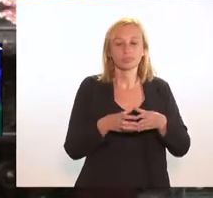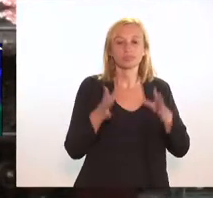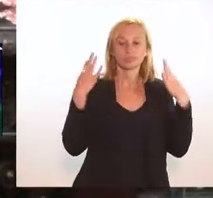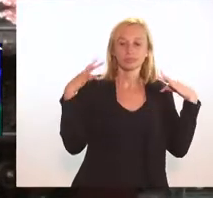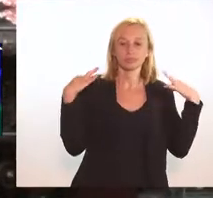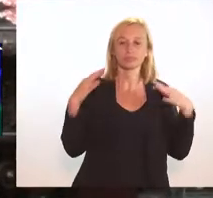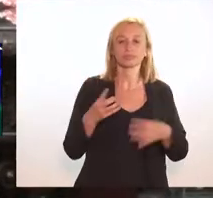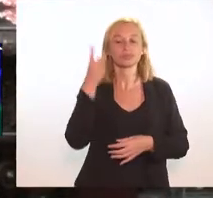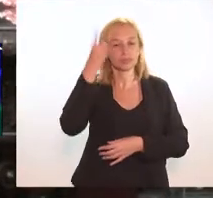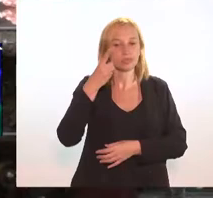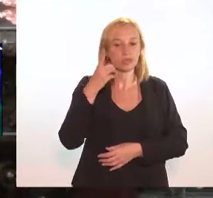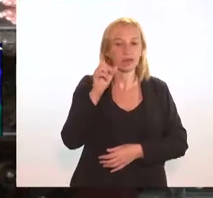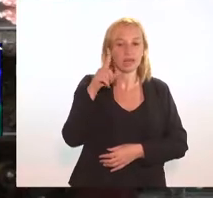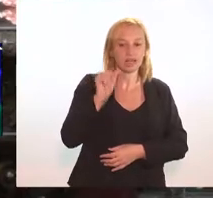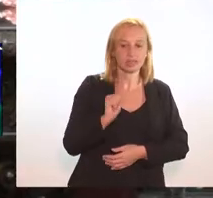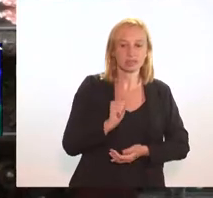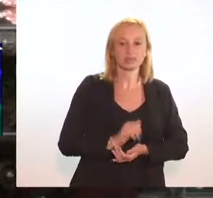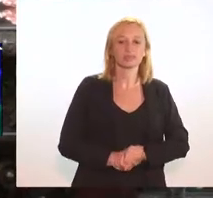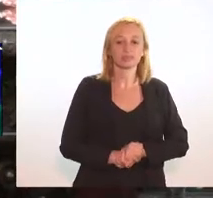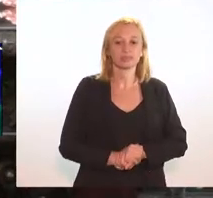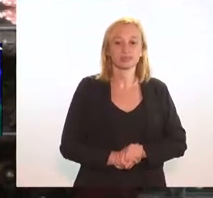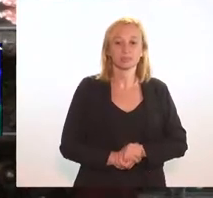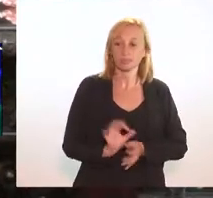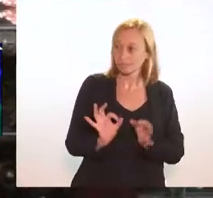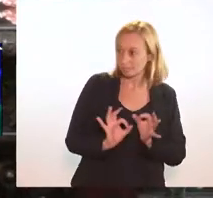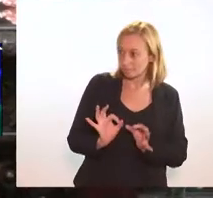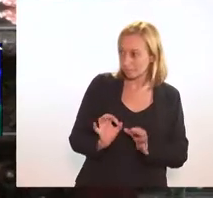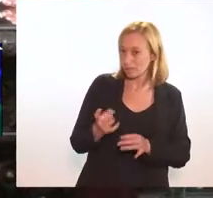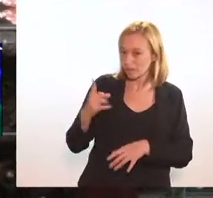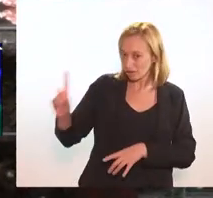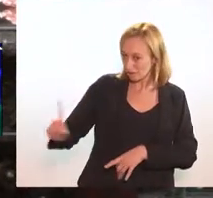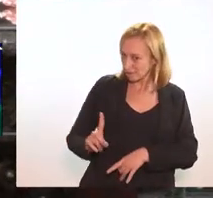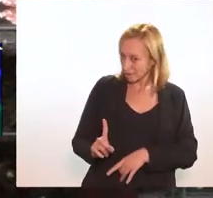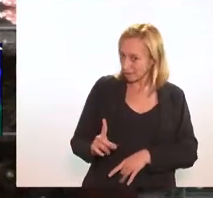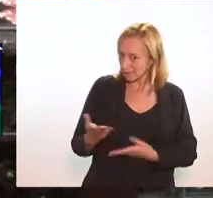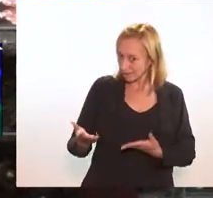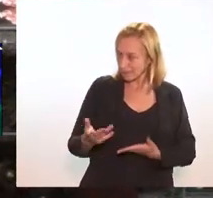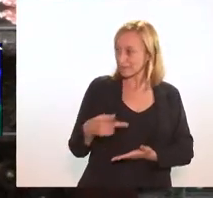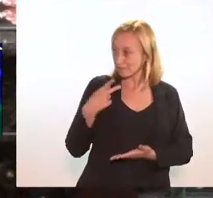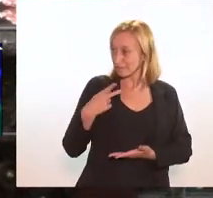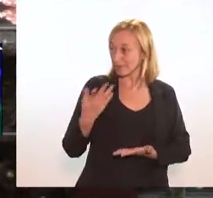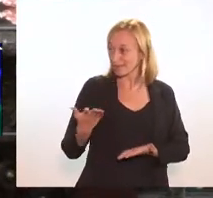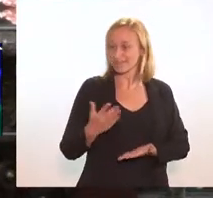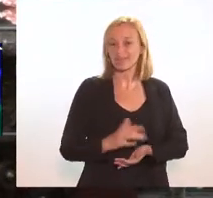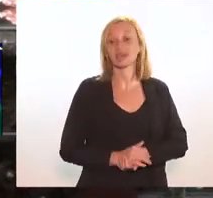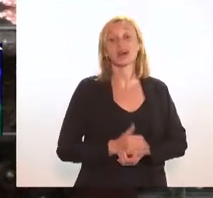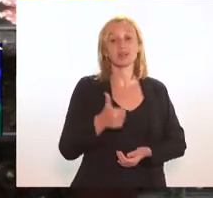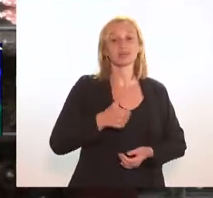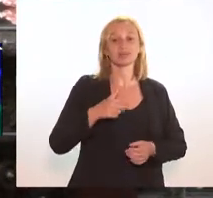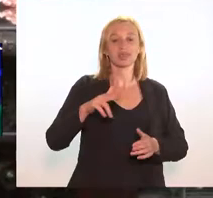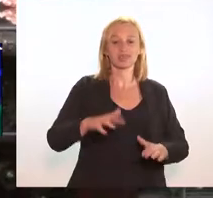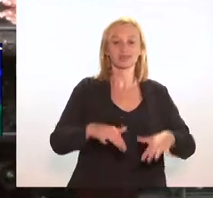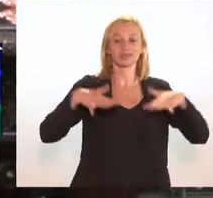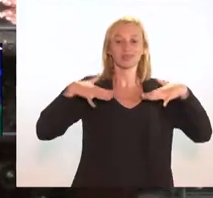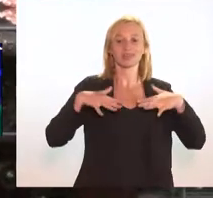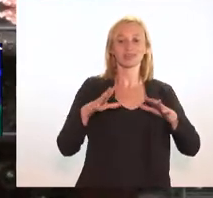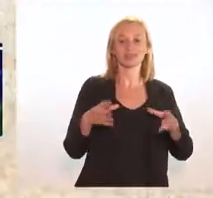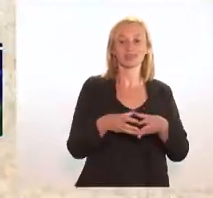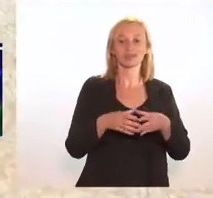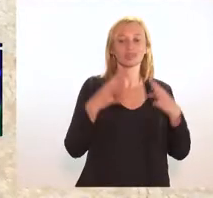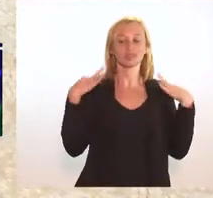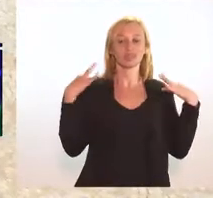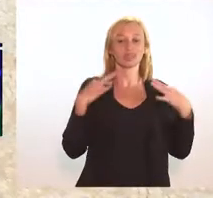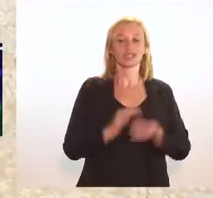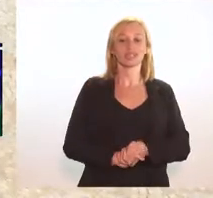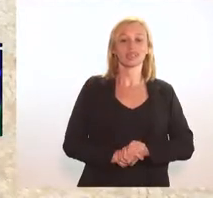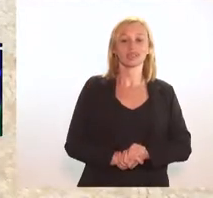Turismo, deputada Alana Passos. Se preparou e veio aqui para dar o primeiro parecer no plenário pela Comissão de Turismo. Presidente,